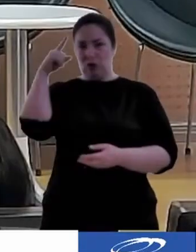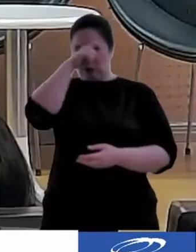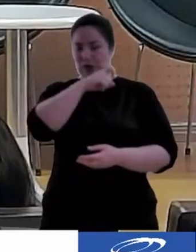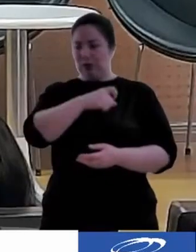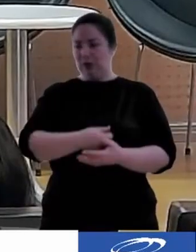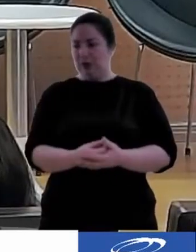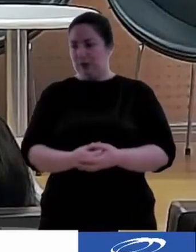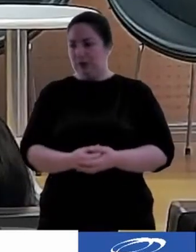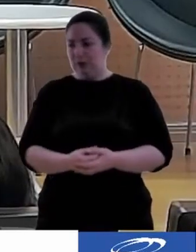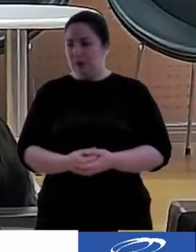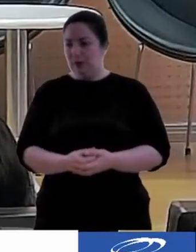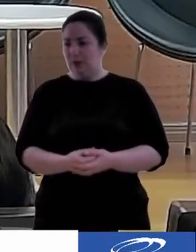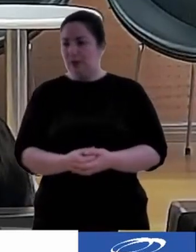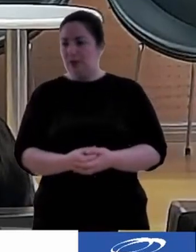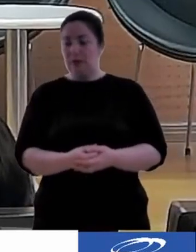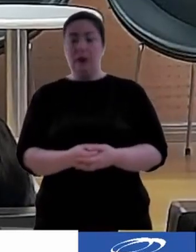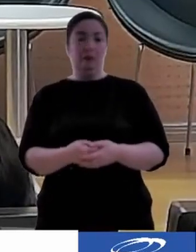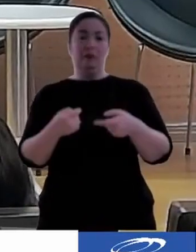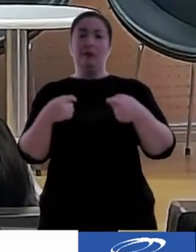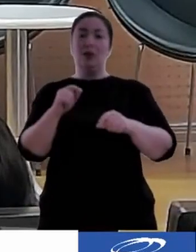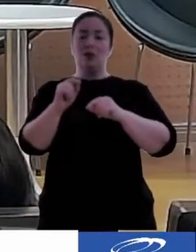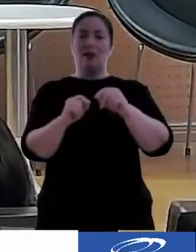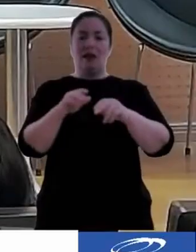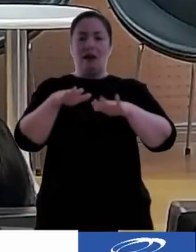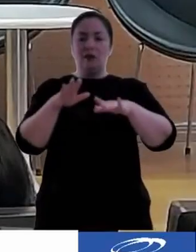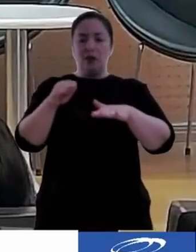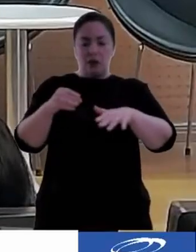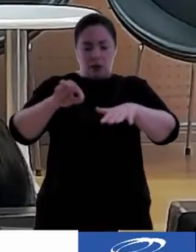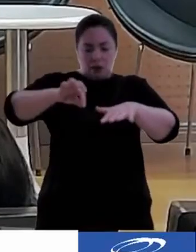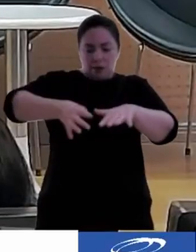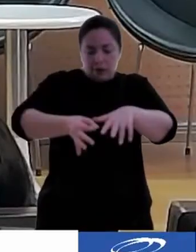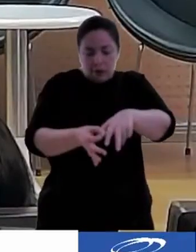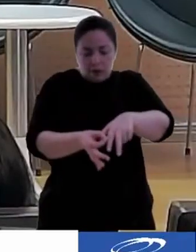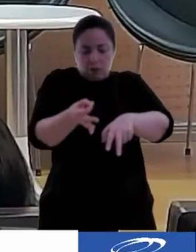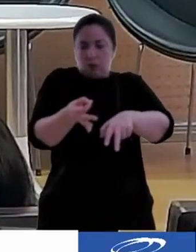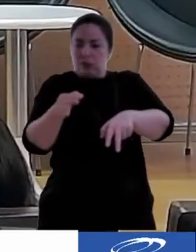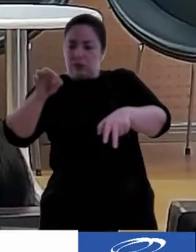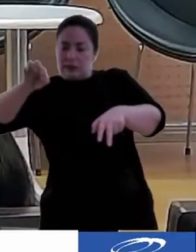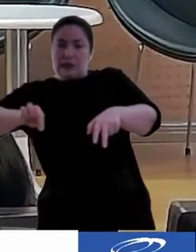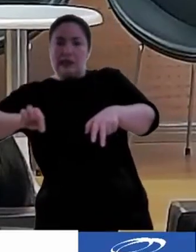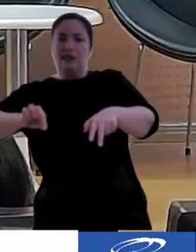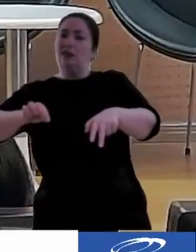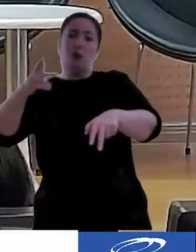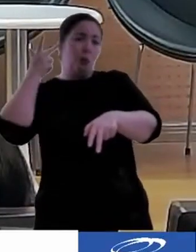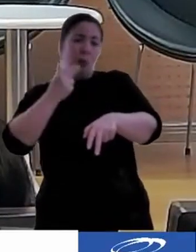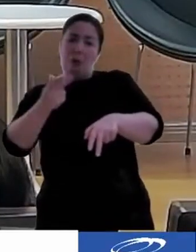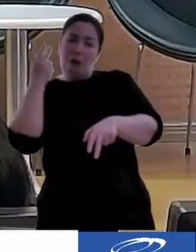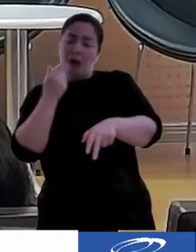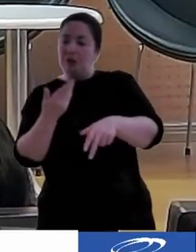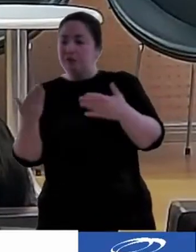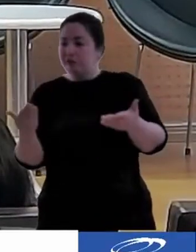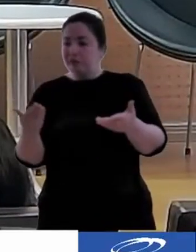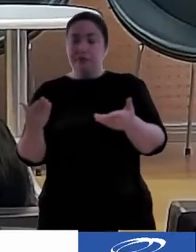Então a gente acaba enviando os tecidos em frascos convencionais e o líquido que a gente envia nos frascos